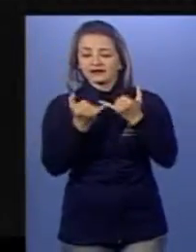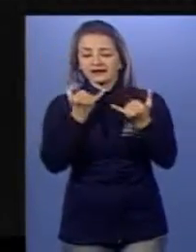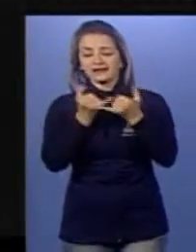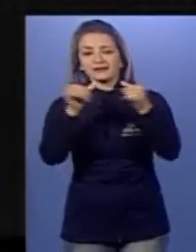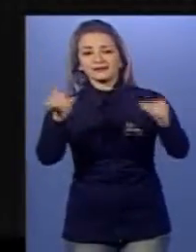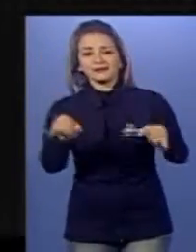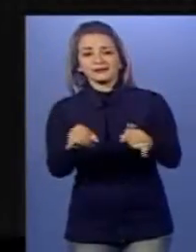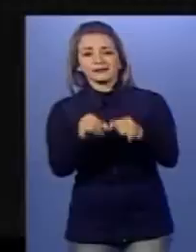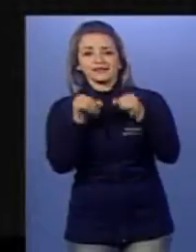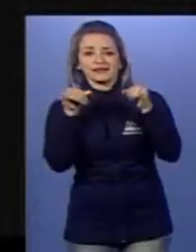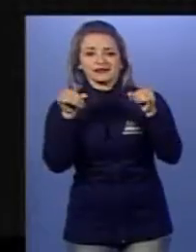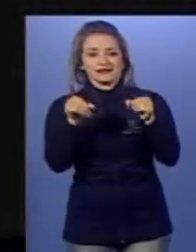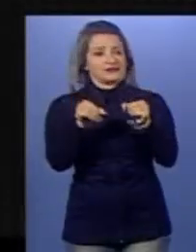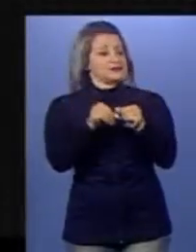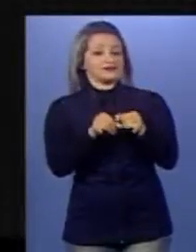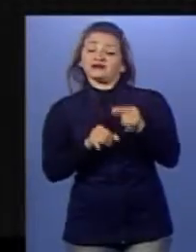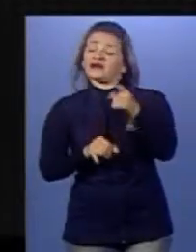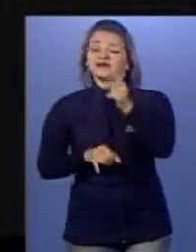mesmo